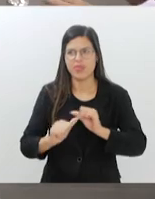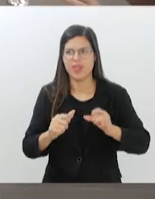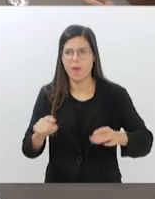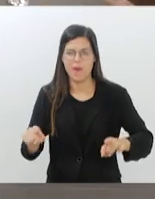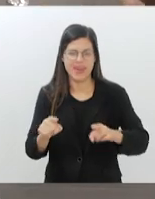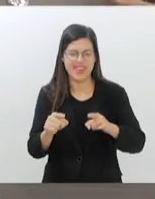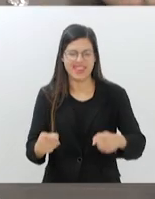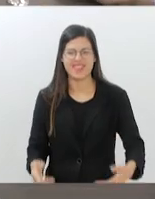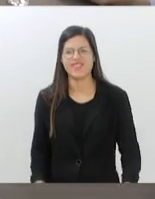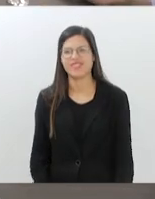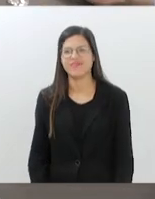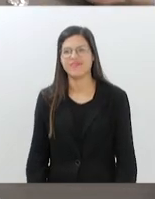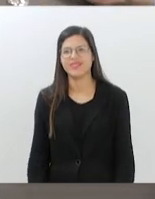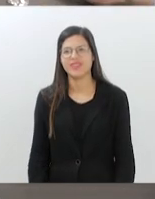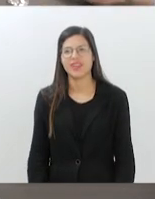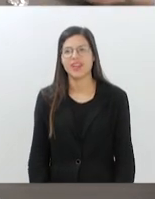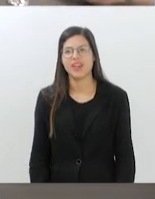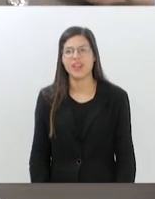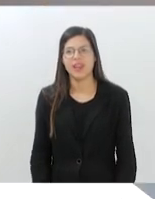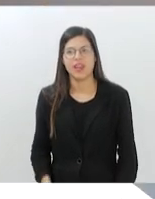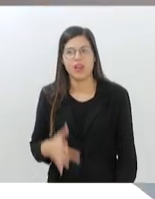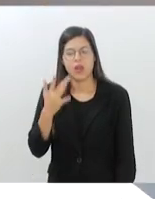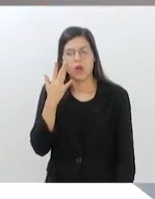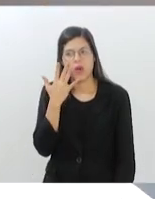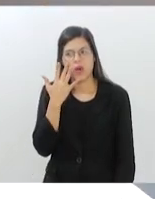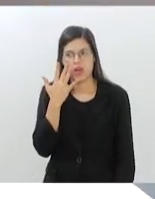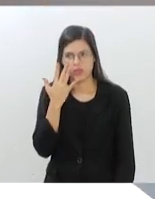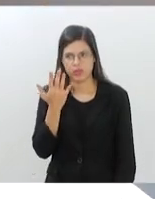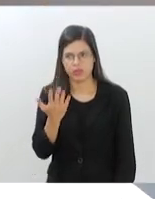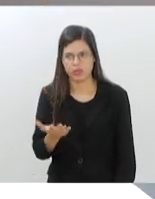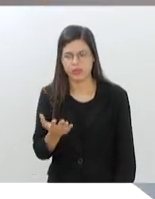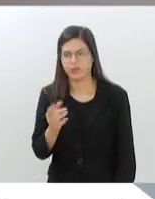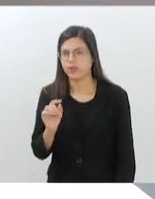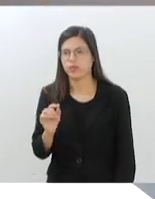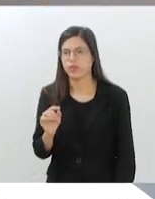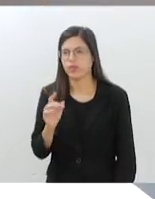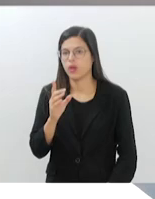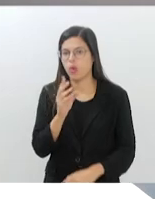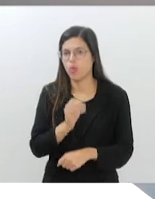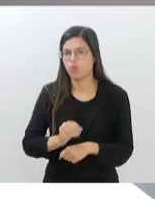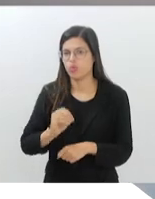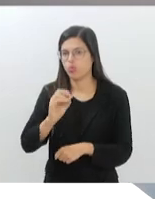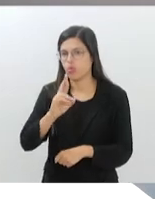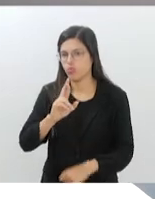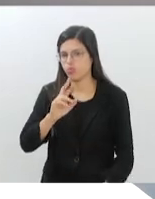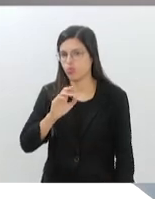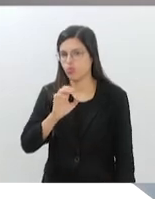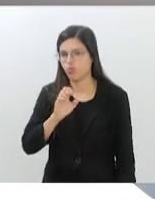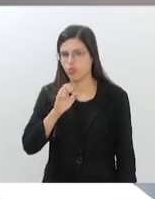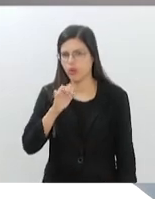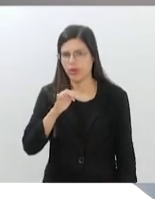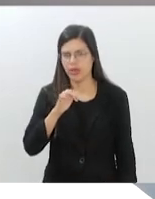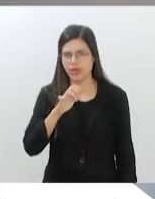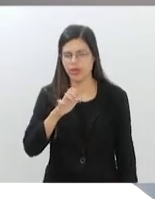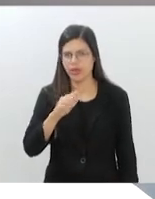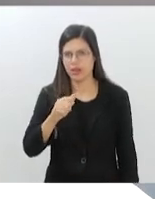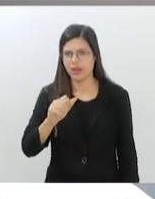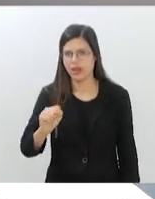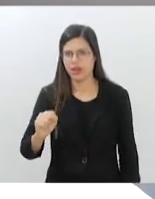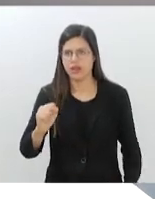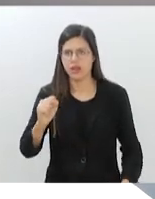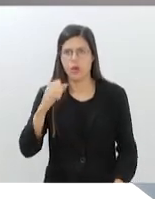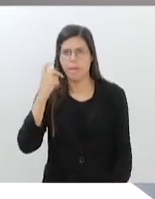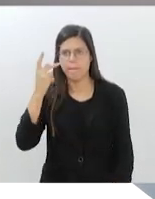oportunidade e eu acho cá entre nós que o Dr Eneias como um político